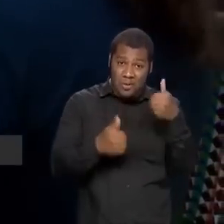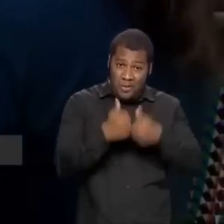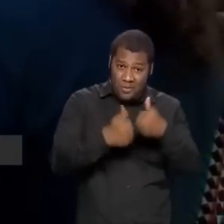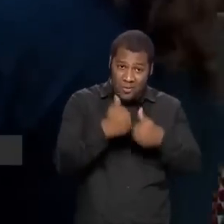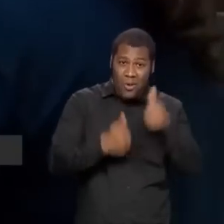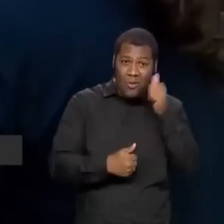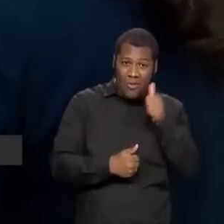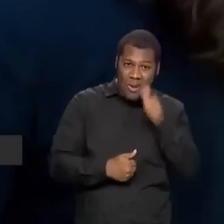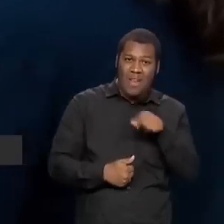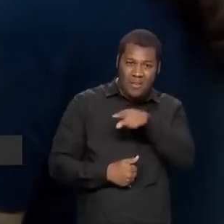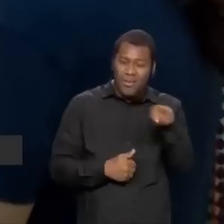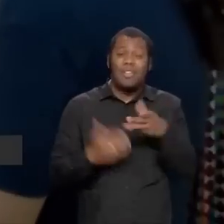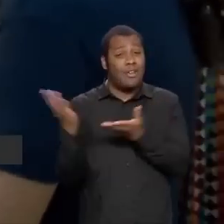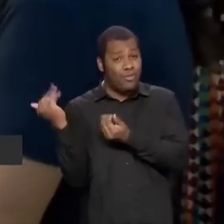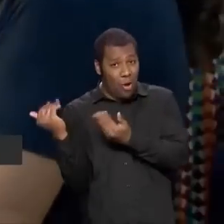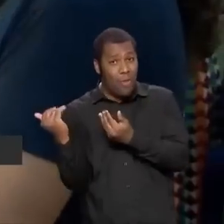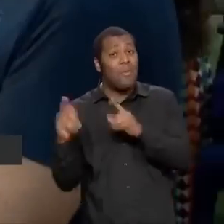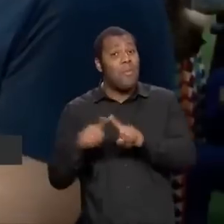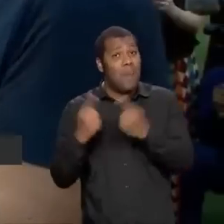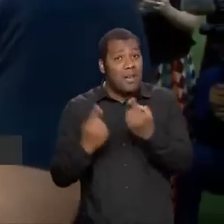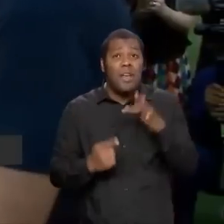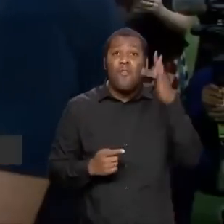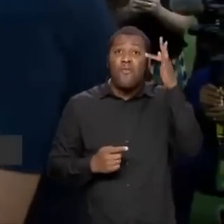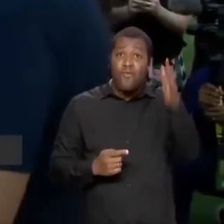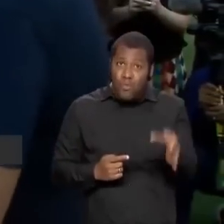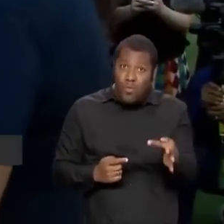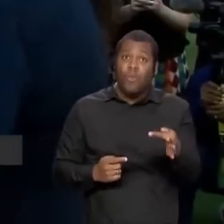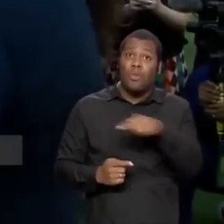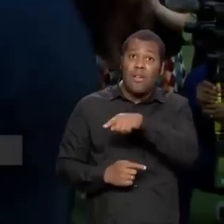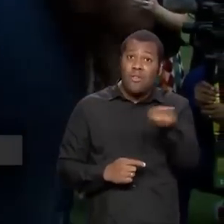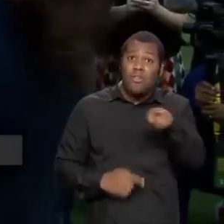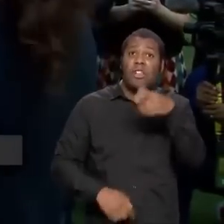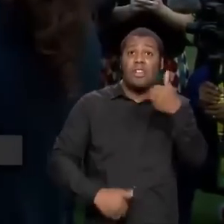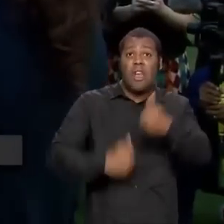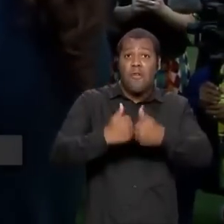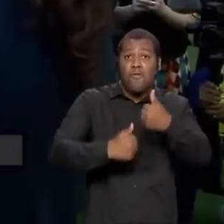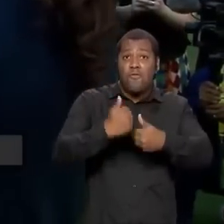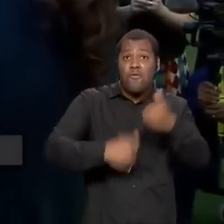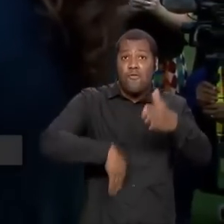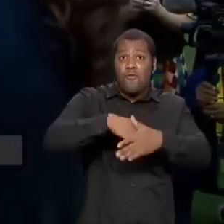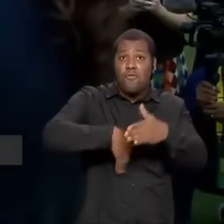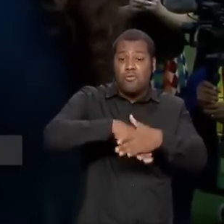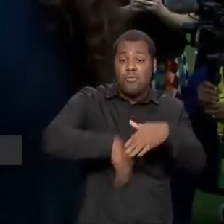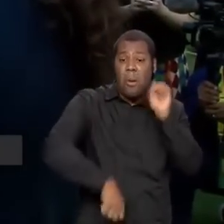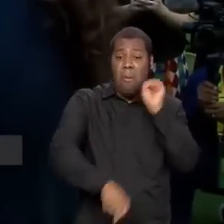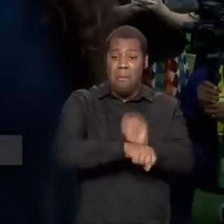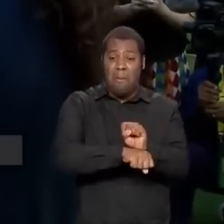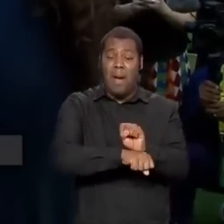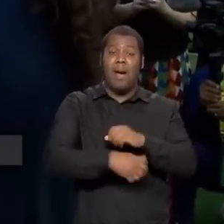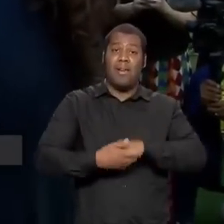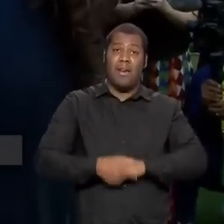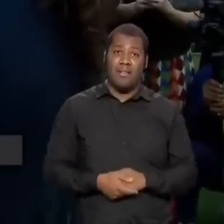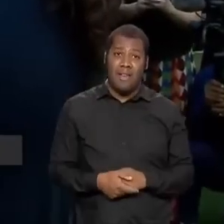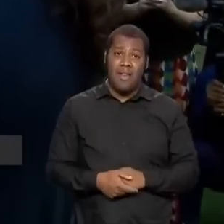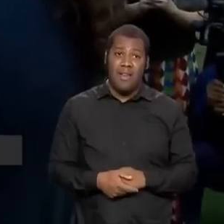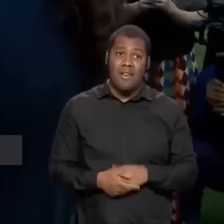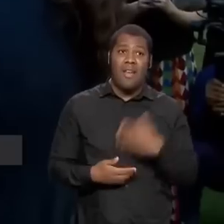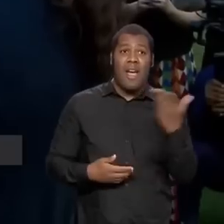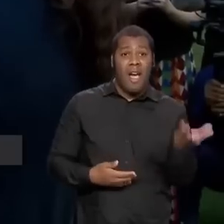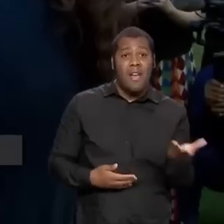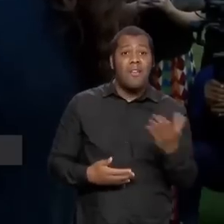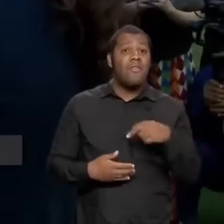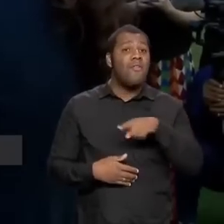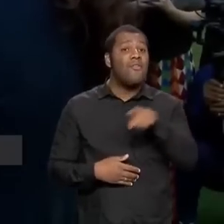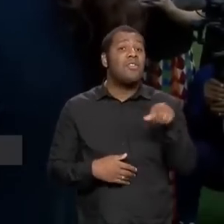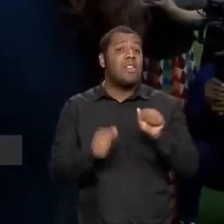determinado vocês vão parar de jogar, né? E aí fazer o que depois? E como é que é esse cuidado com a profissionalização da atleta? Como é